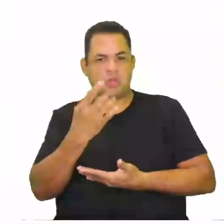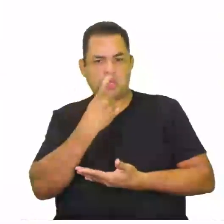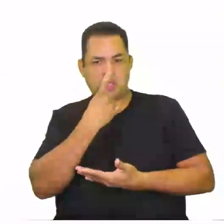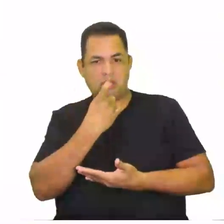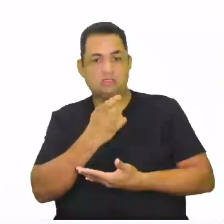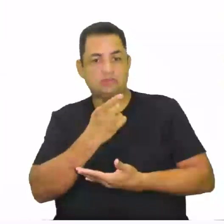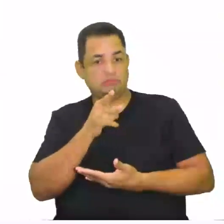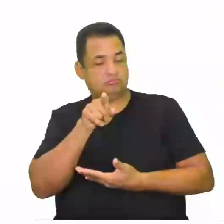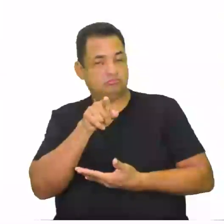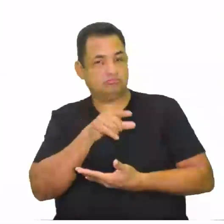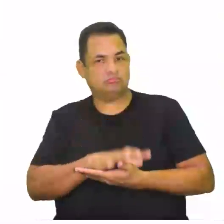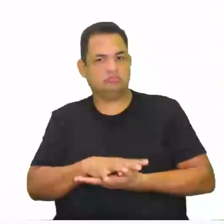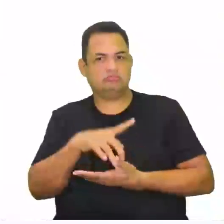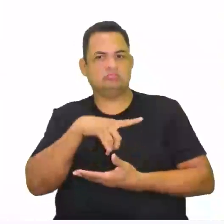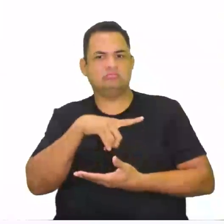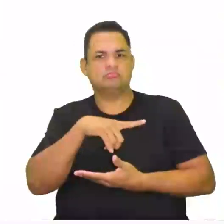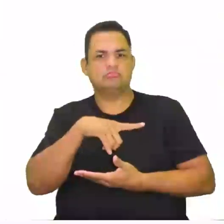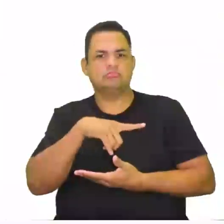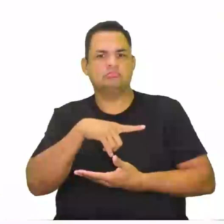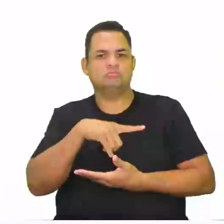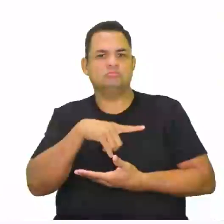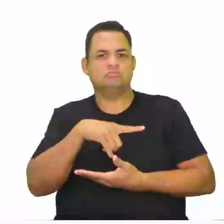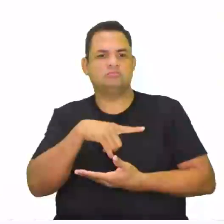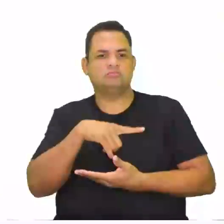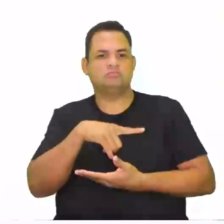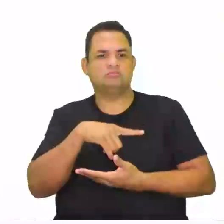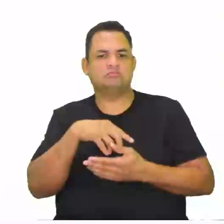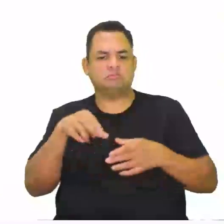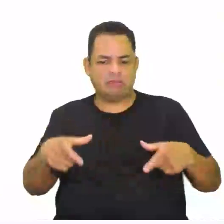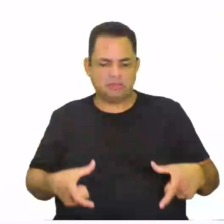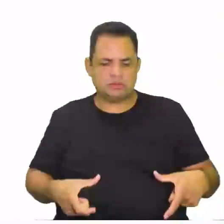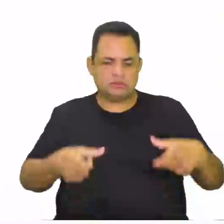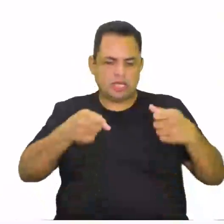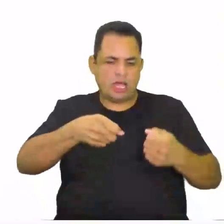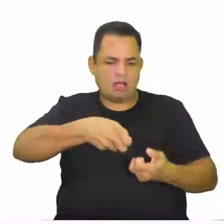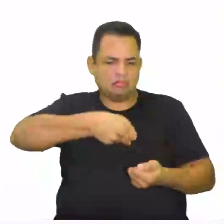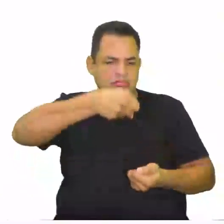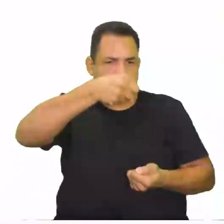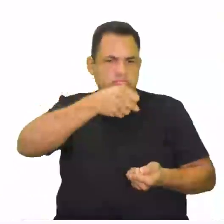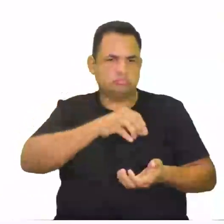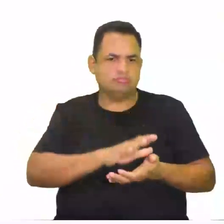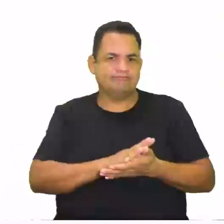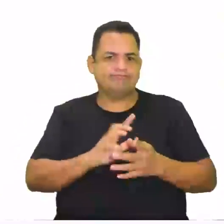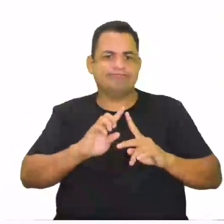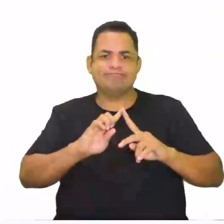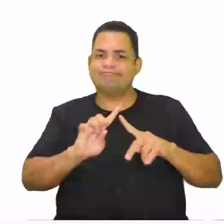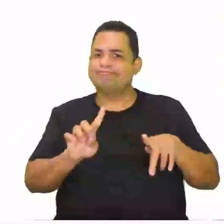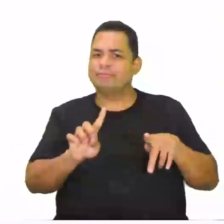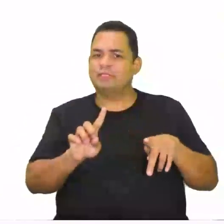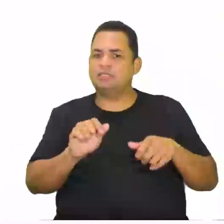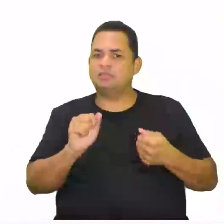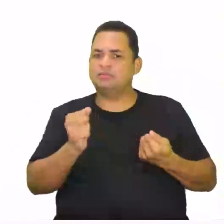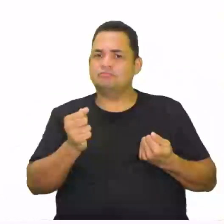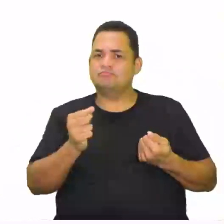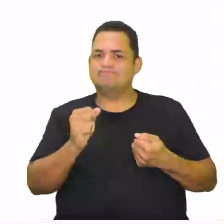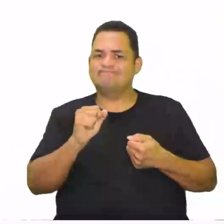lixo, aonde nós temos essa mania, a gente ensaca tudo, mas nem sempre a gente